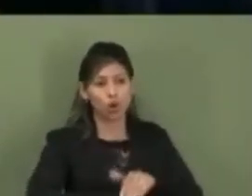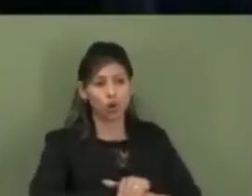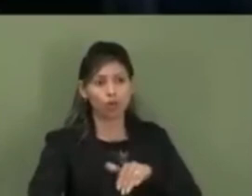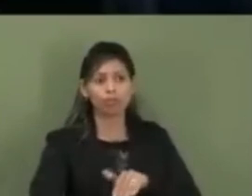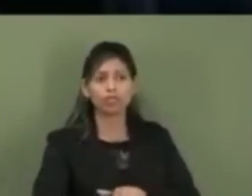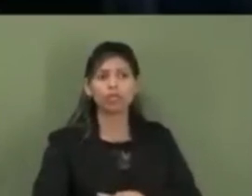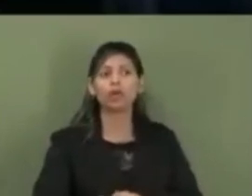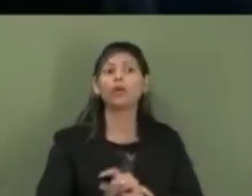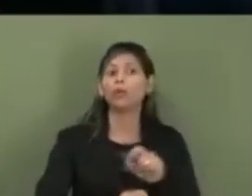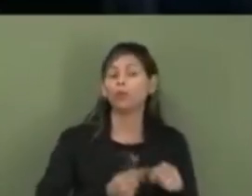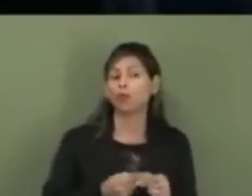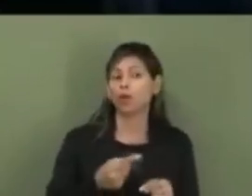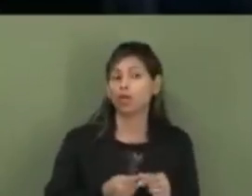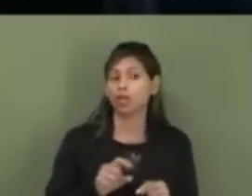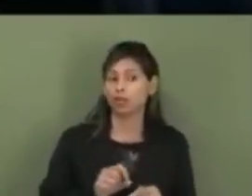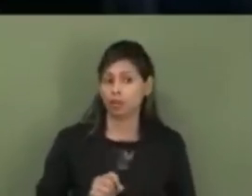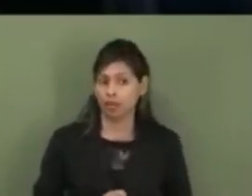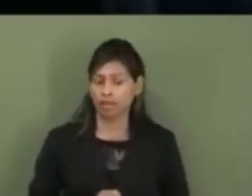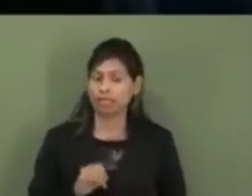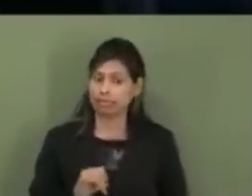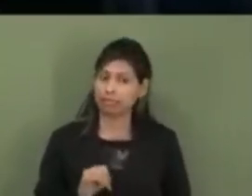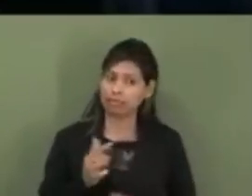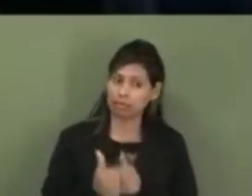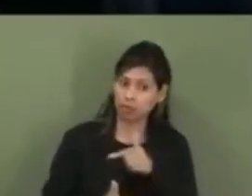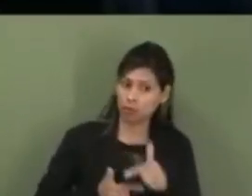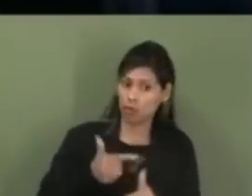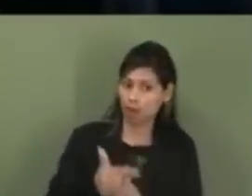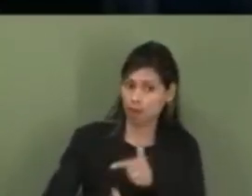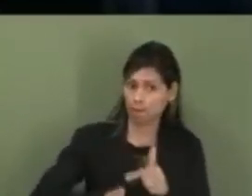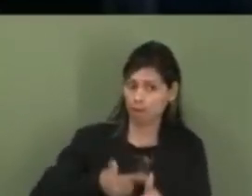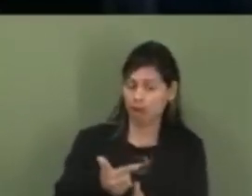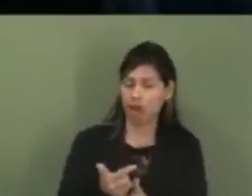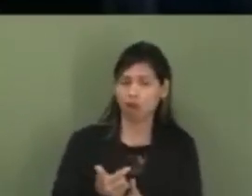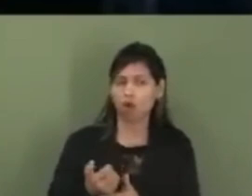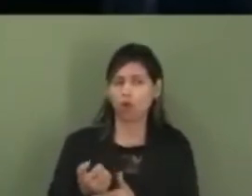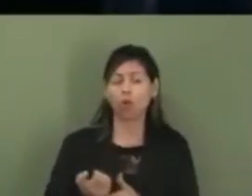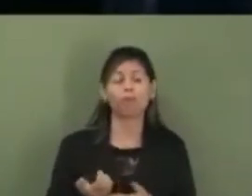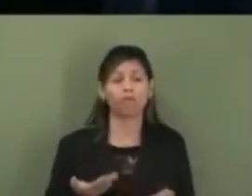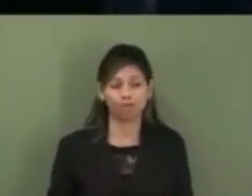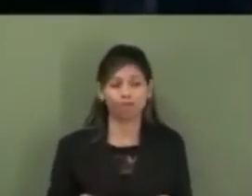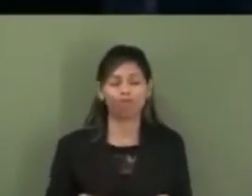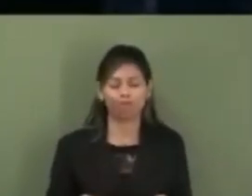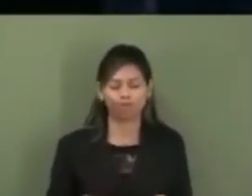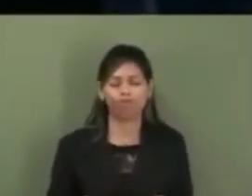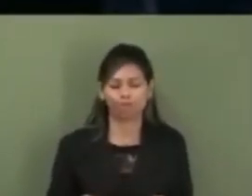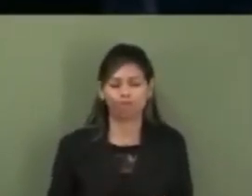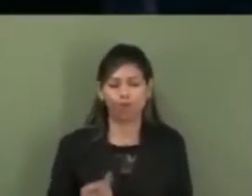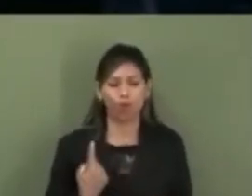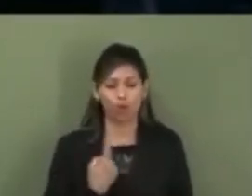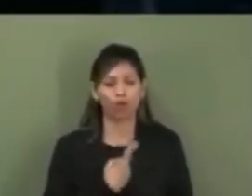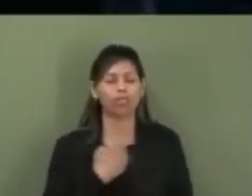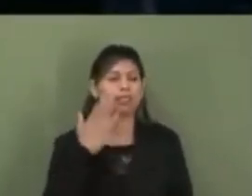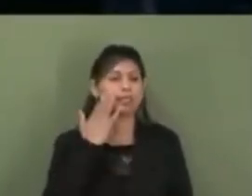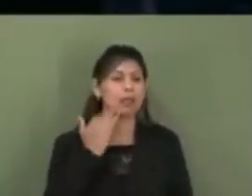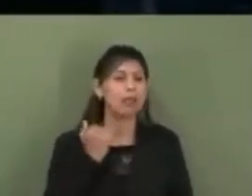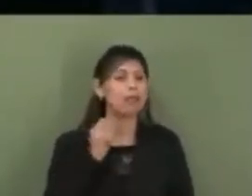magistrados, quando no exercício da sua função. Notadamente, nós sabemos do